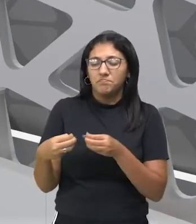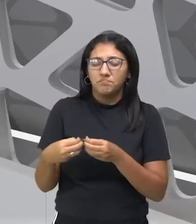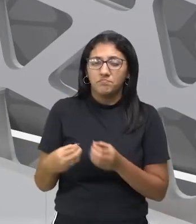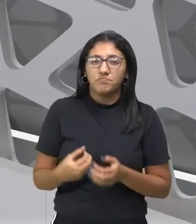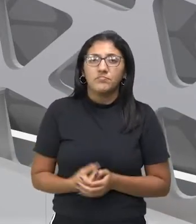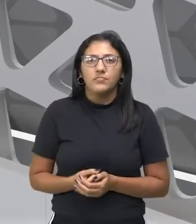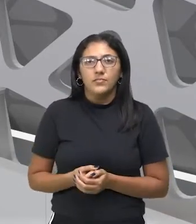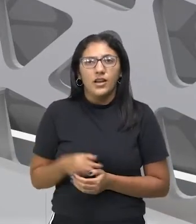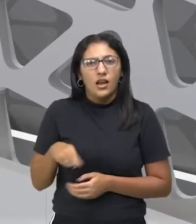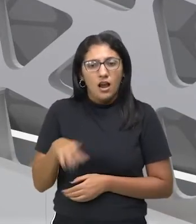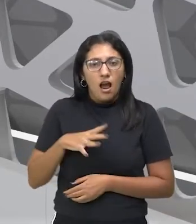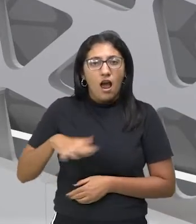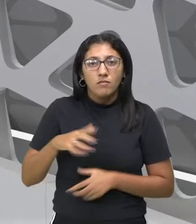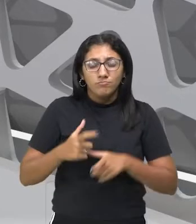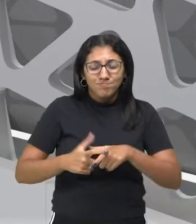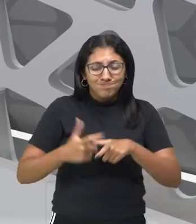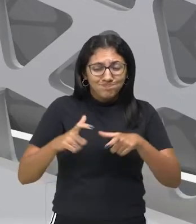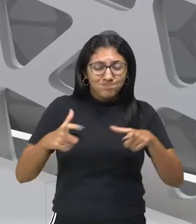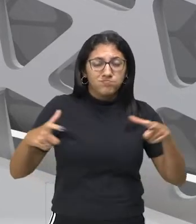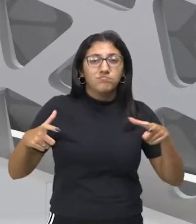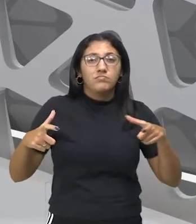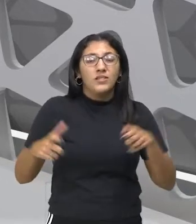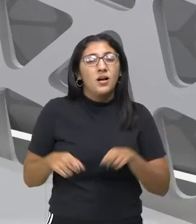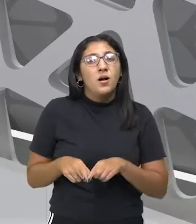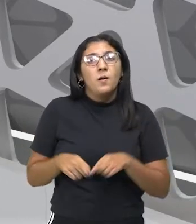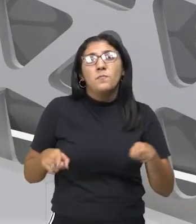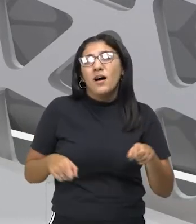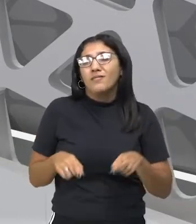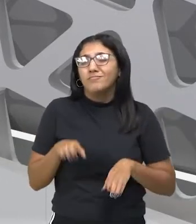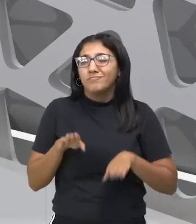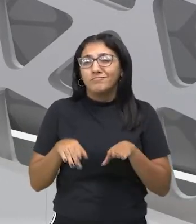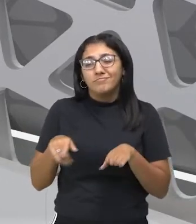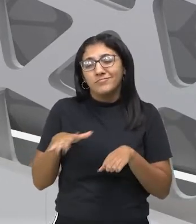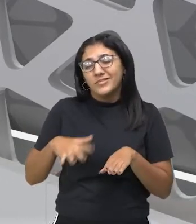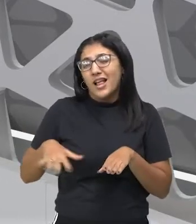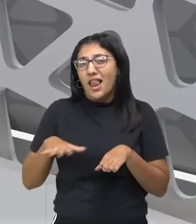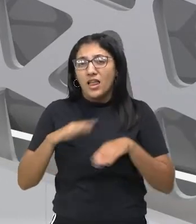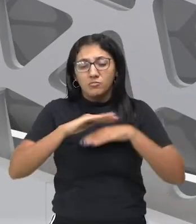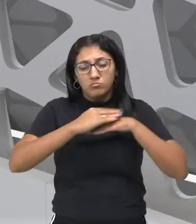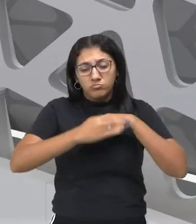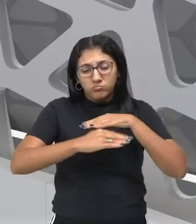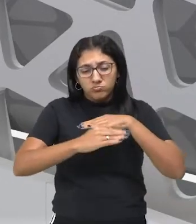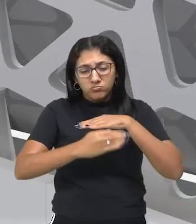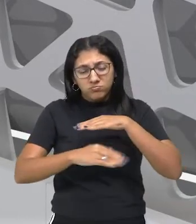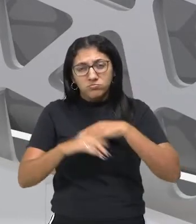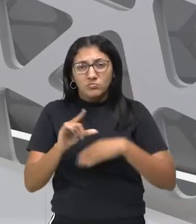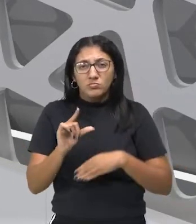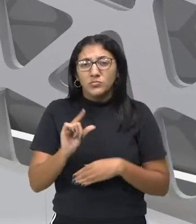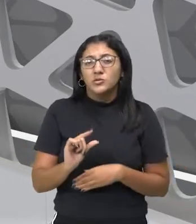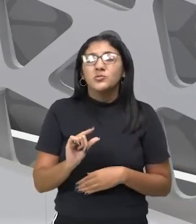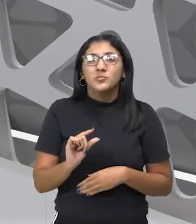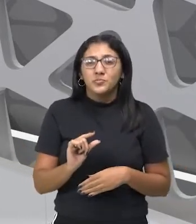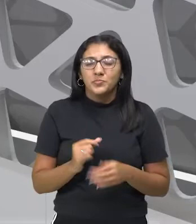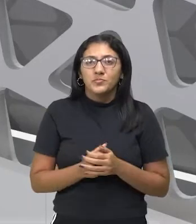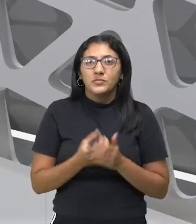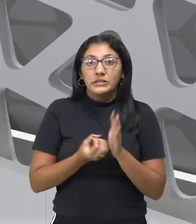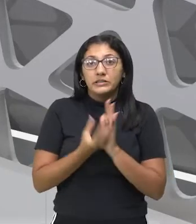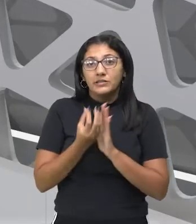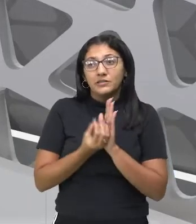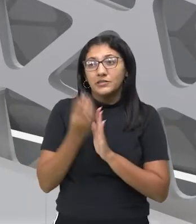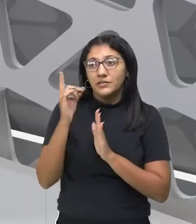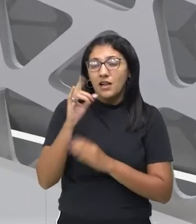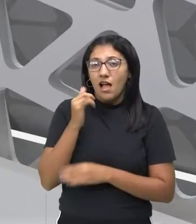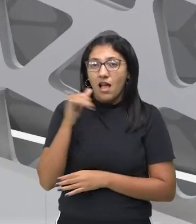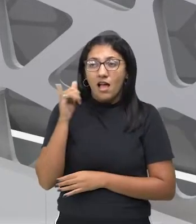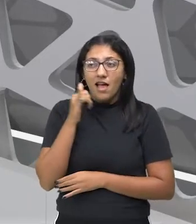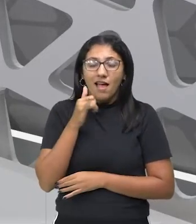acontece? É uma área muito grande, mas, no entanto, devido à baixa declividade, o potencial, a quantidade de energia que ela